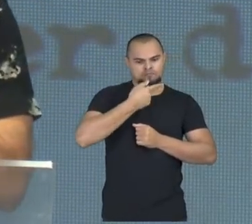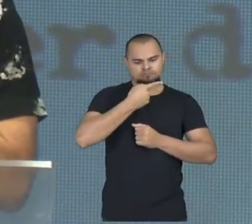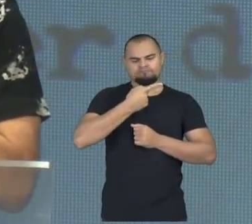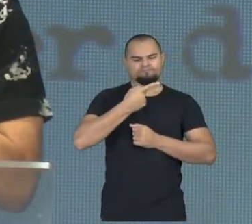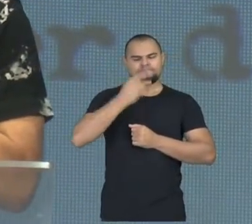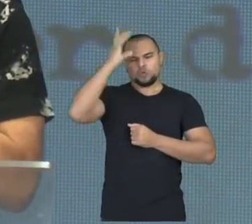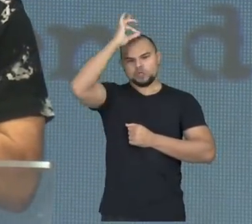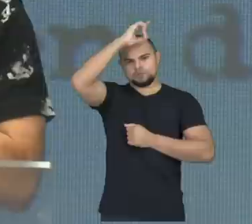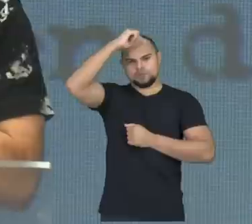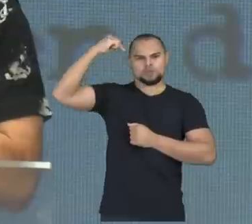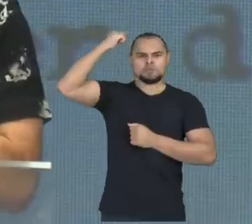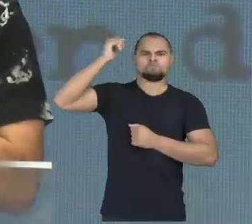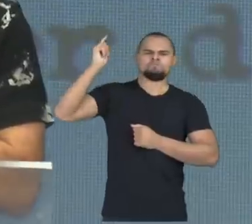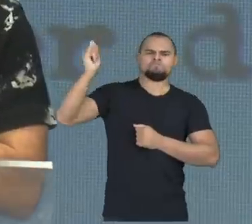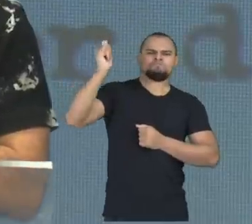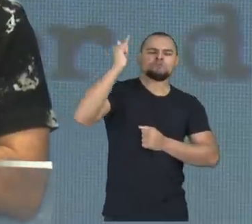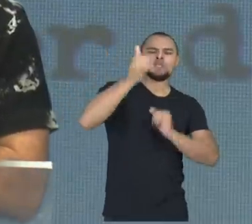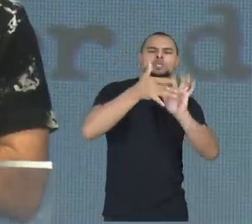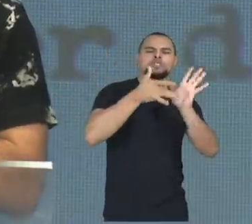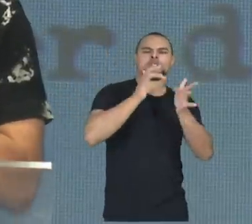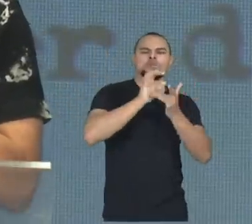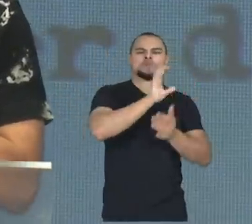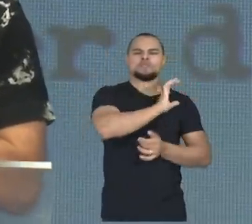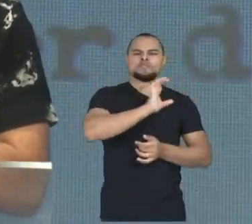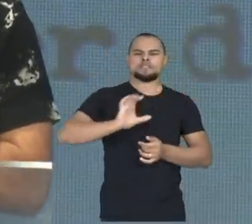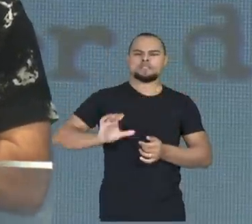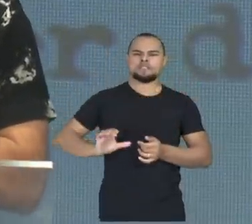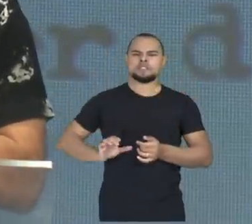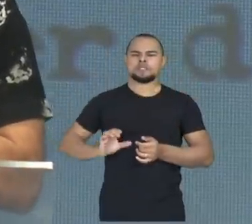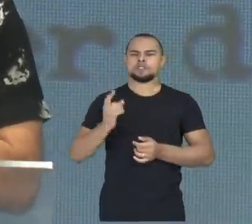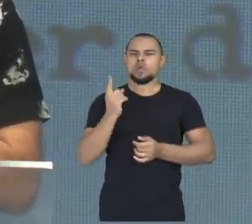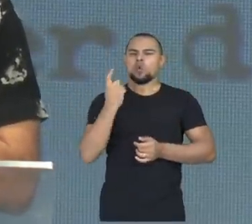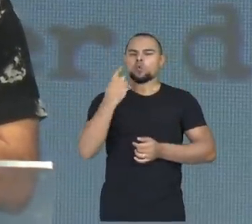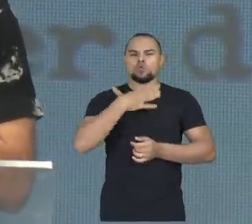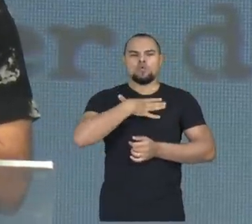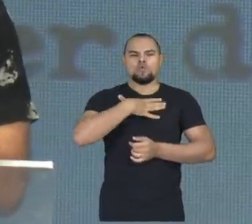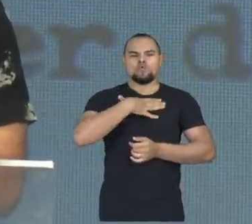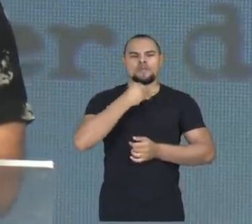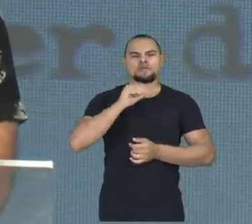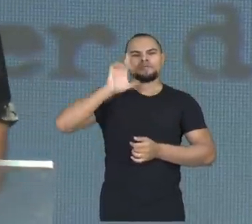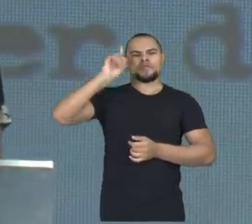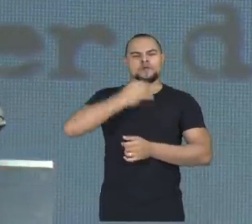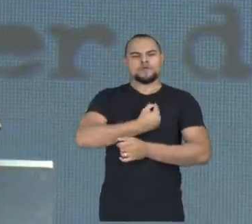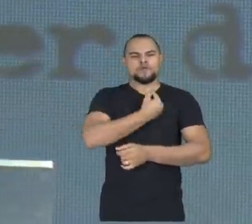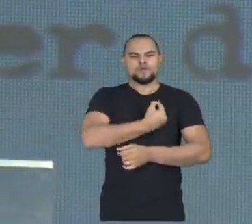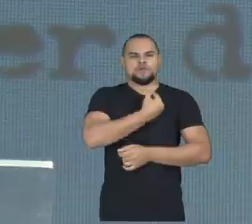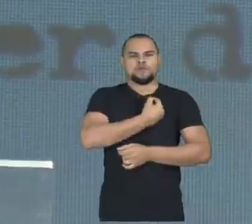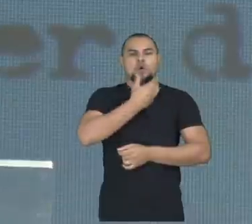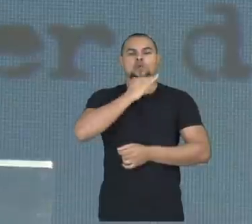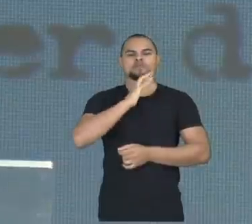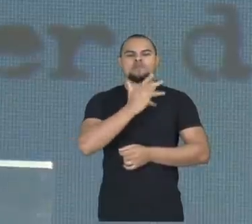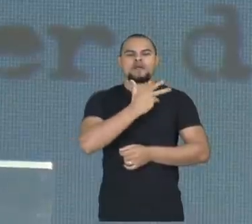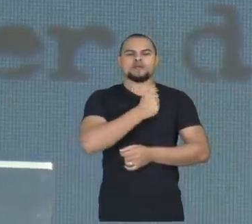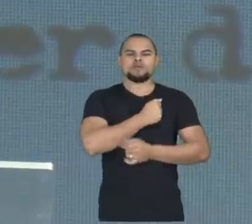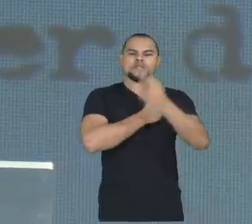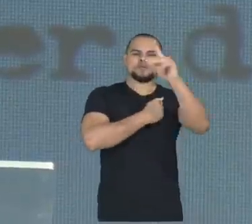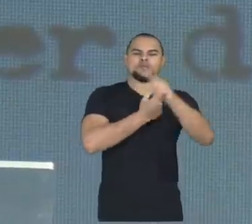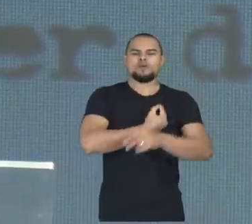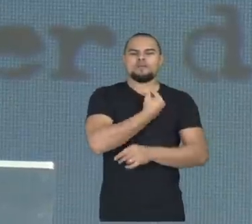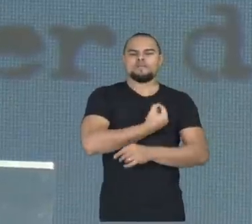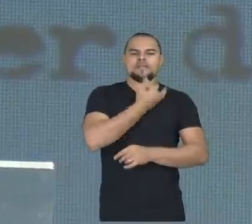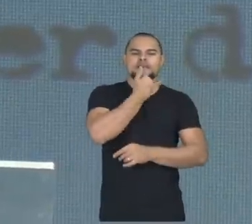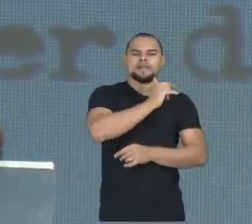Jesus Cristo é o Cristo, o Filho do Deus vivo, o Salvador da sua vida, o perdoador dos